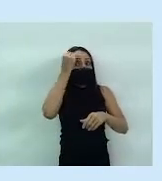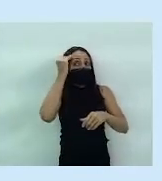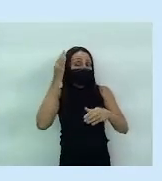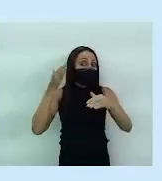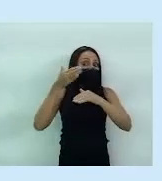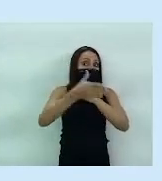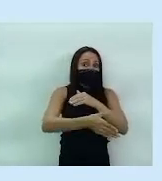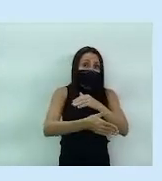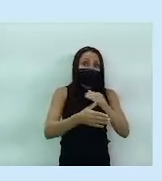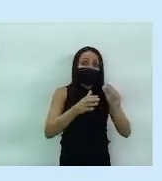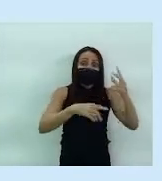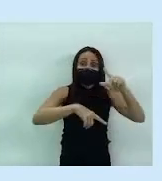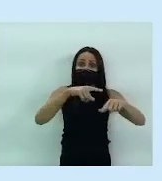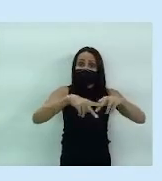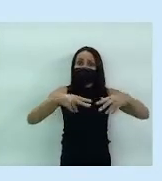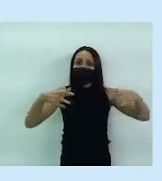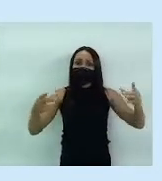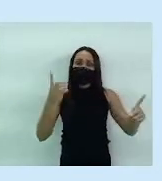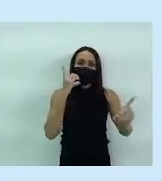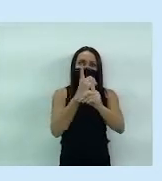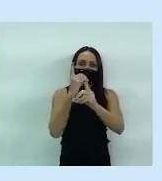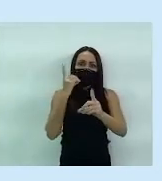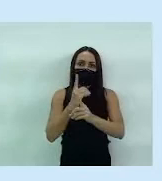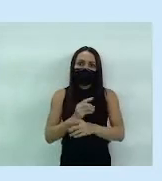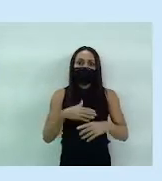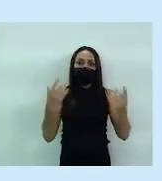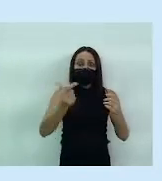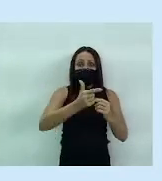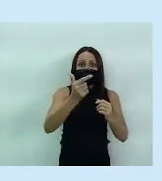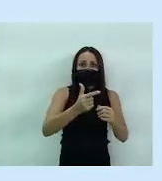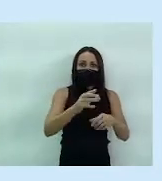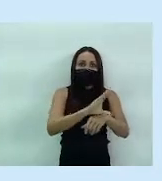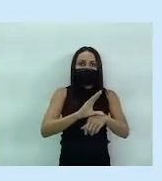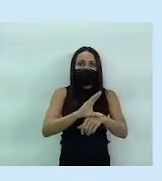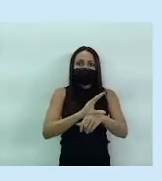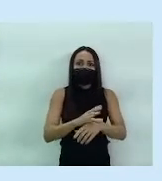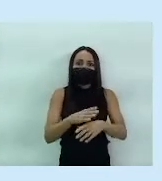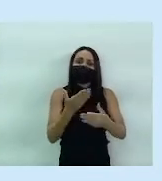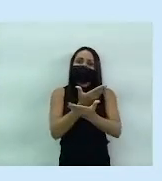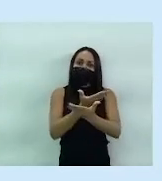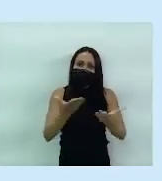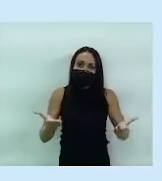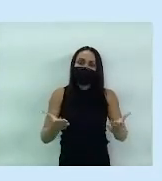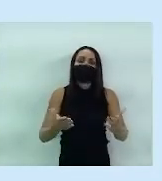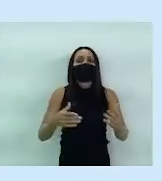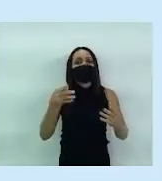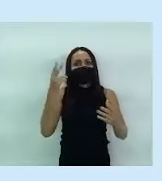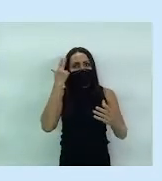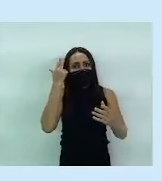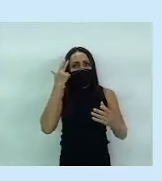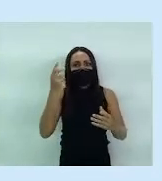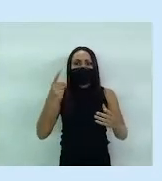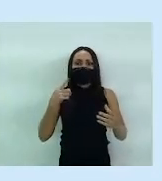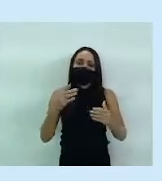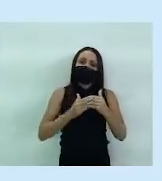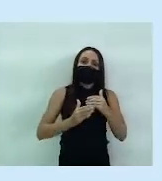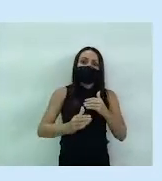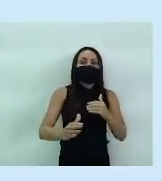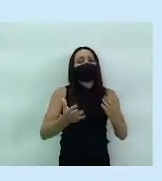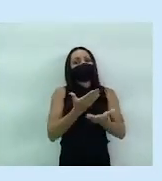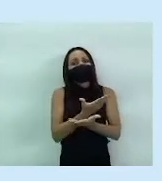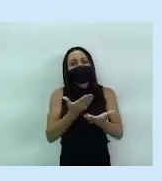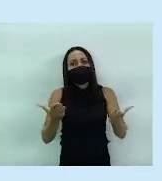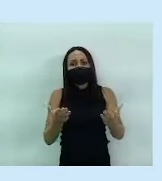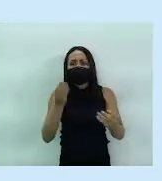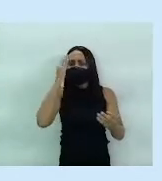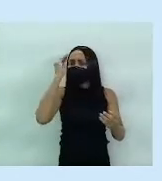acessar o material e a gente vai se encontrar em breve na segunda competência. Grandes coisas geralmente têm pequenos começos. Então,